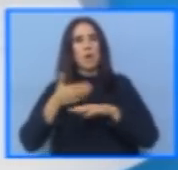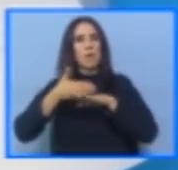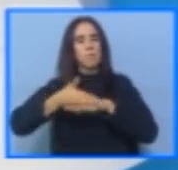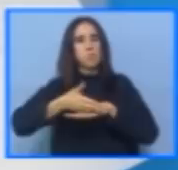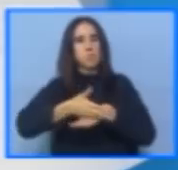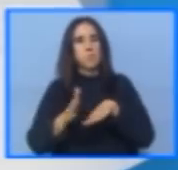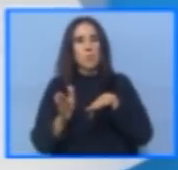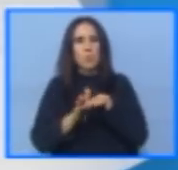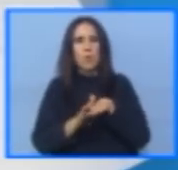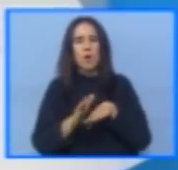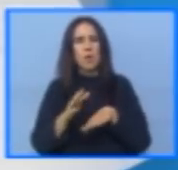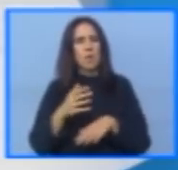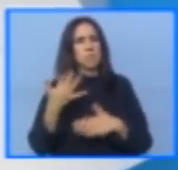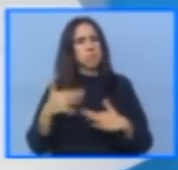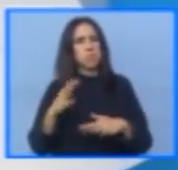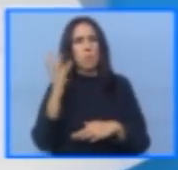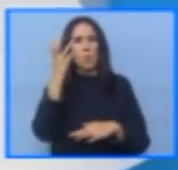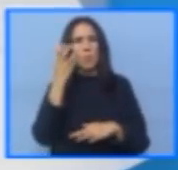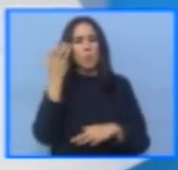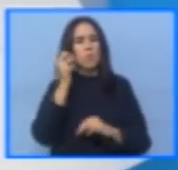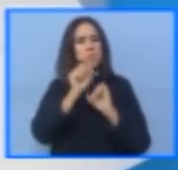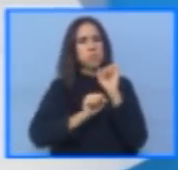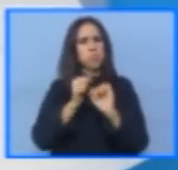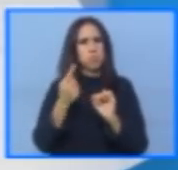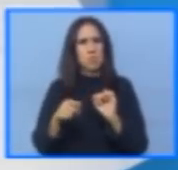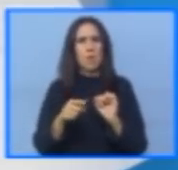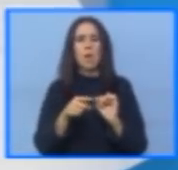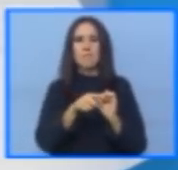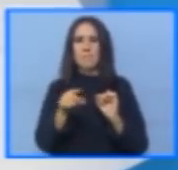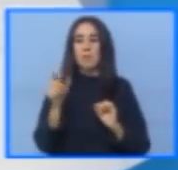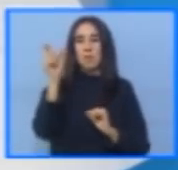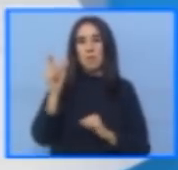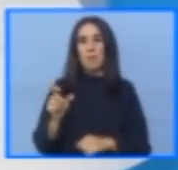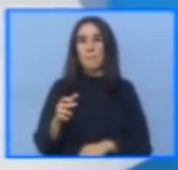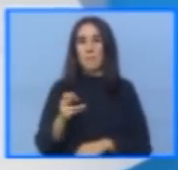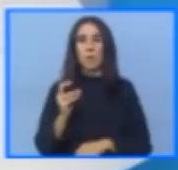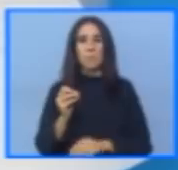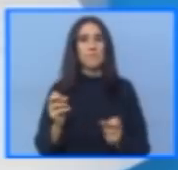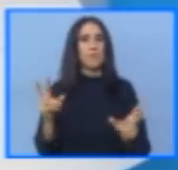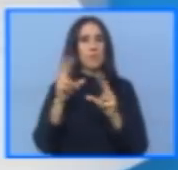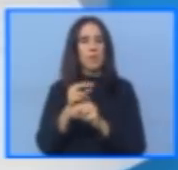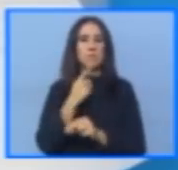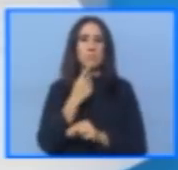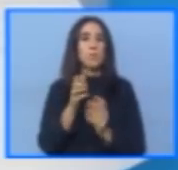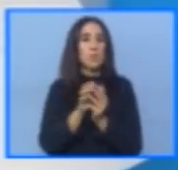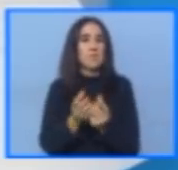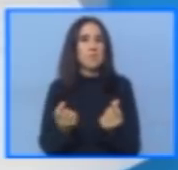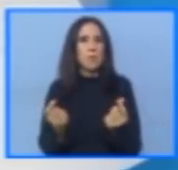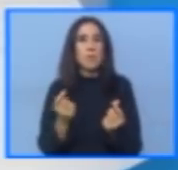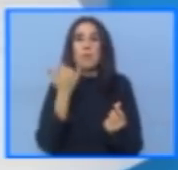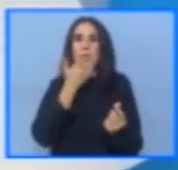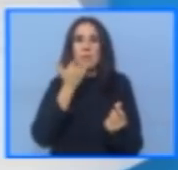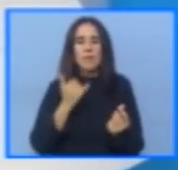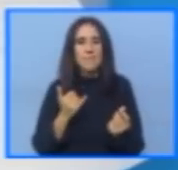cultural, cultural e cultural. E aí Paulo propõe também a novidade através da oração, da